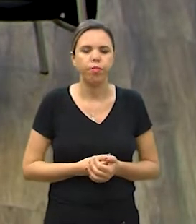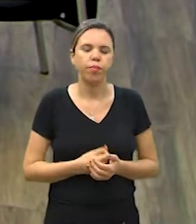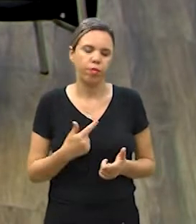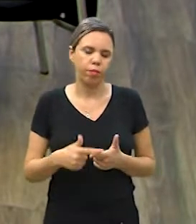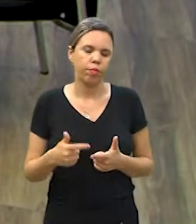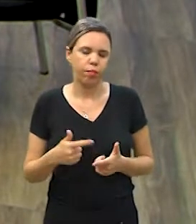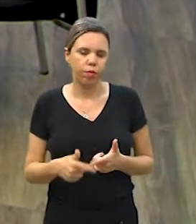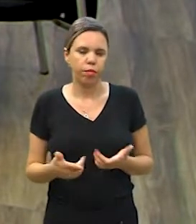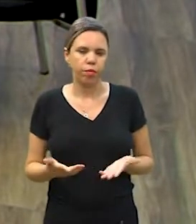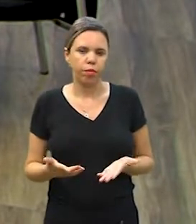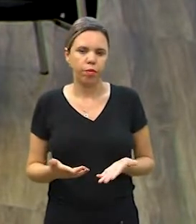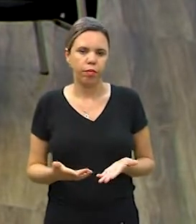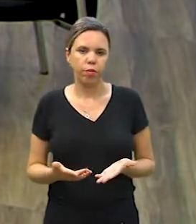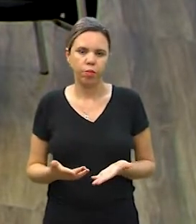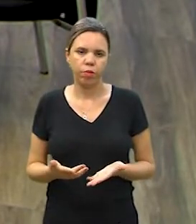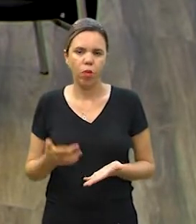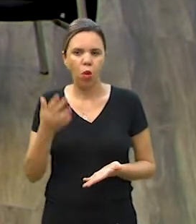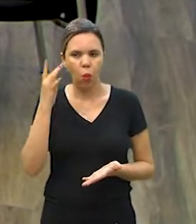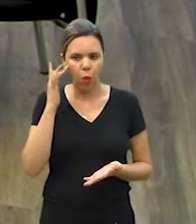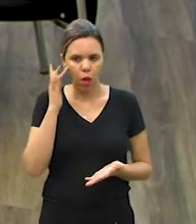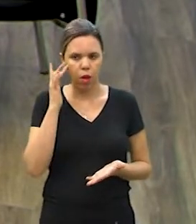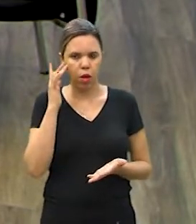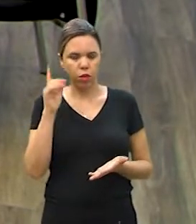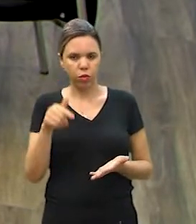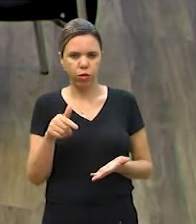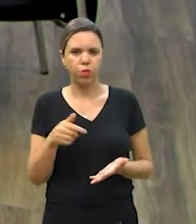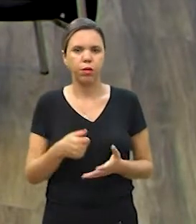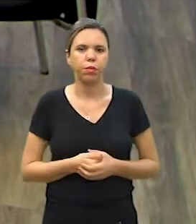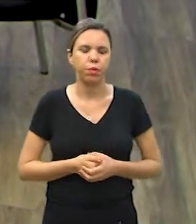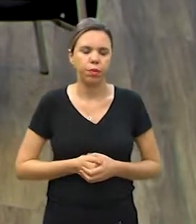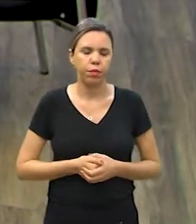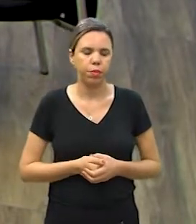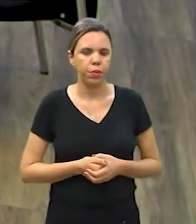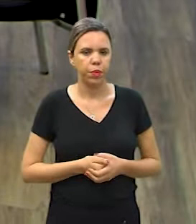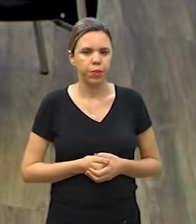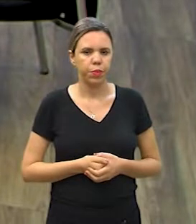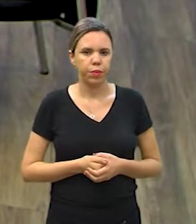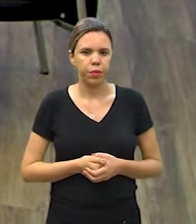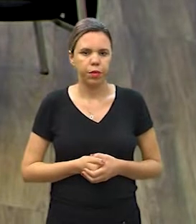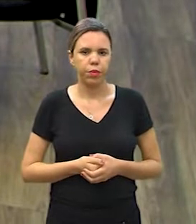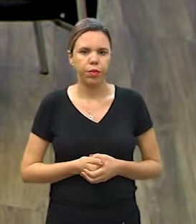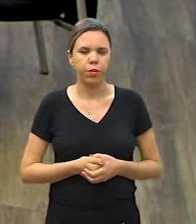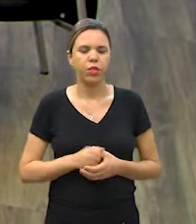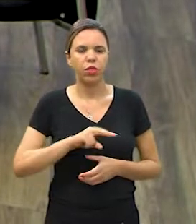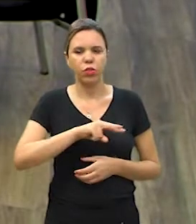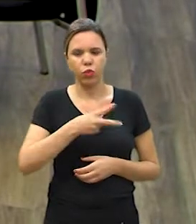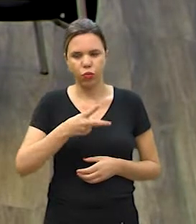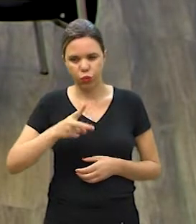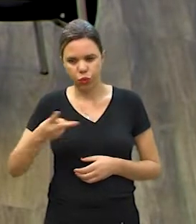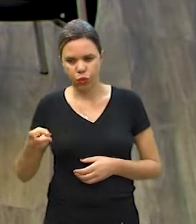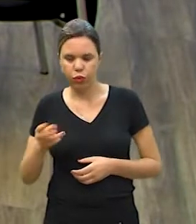uma situação que eu considero que a rotatividade, por exemplo,